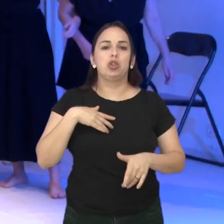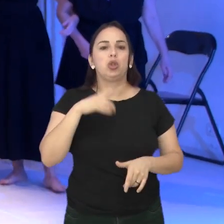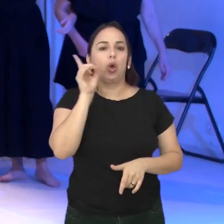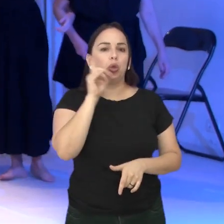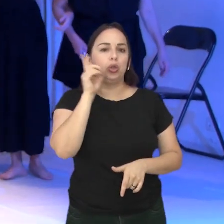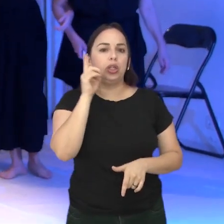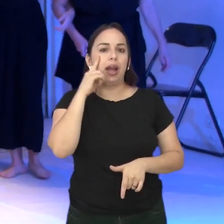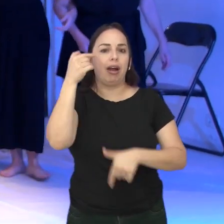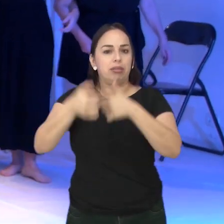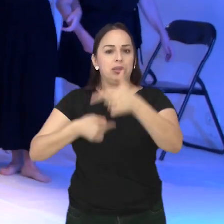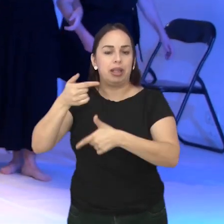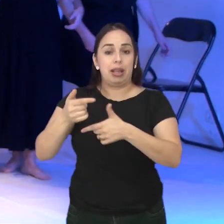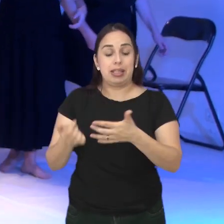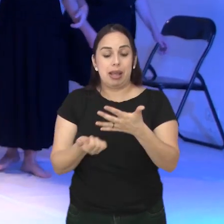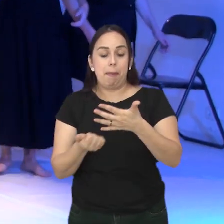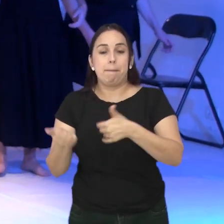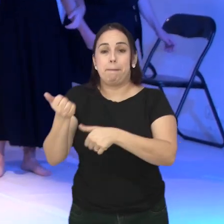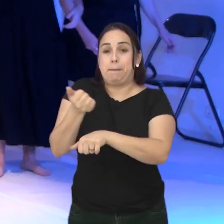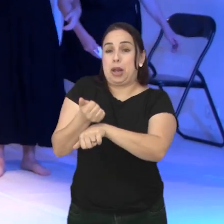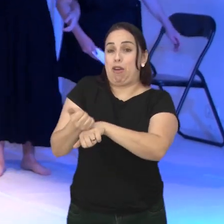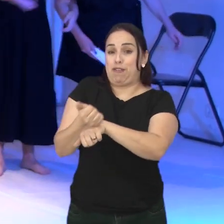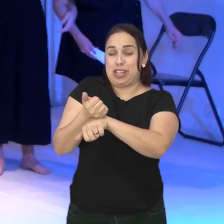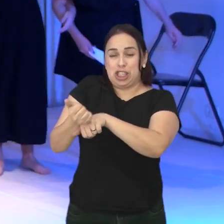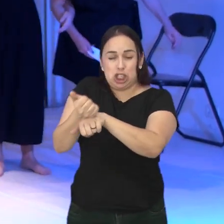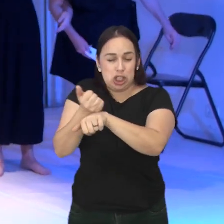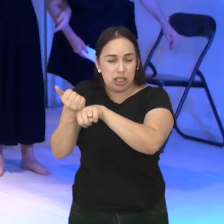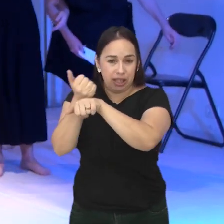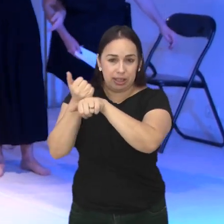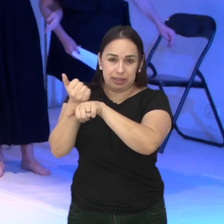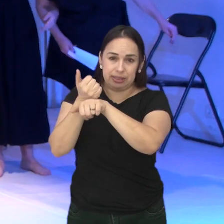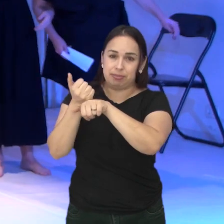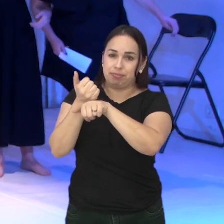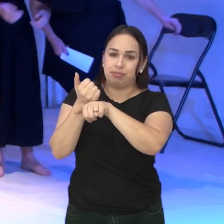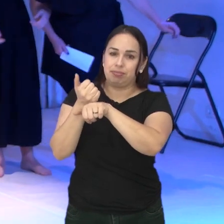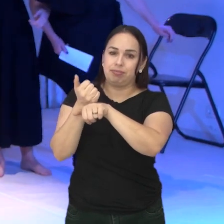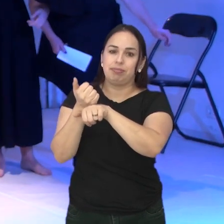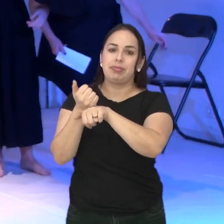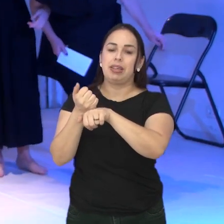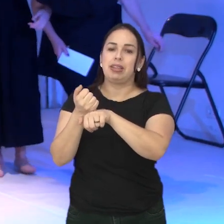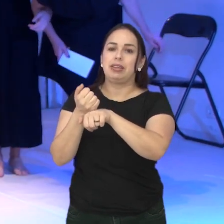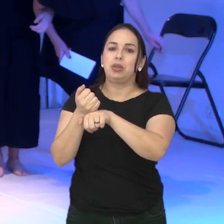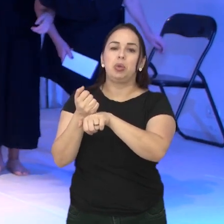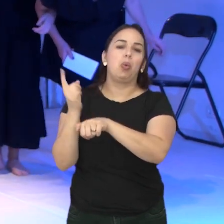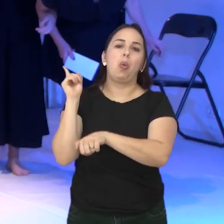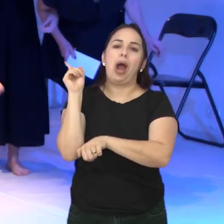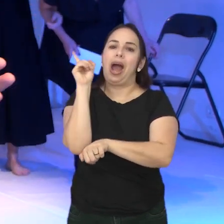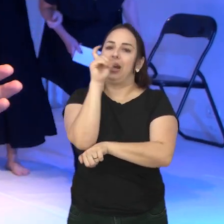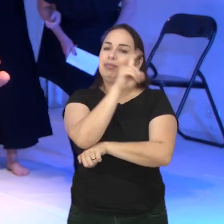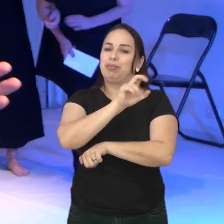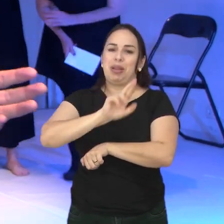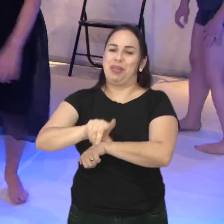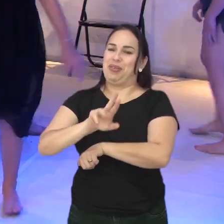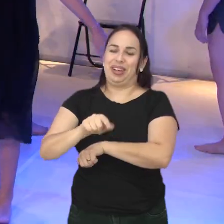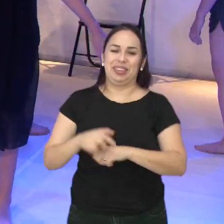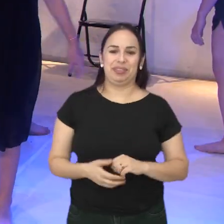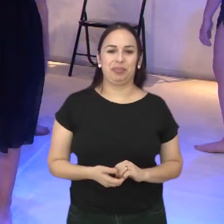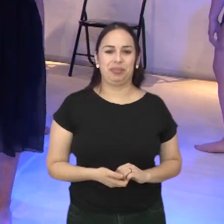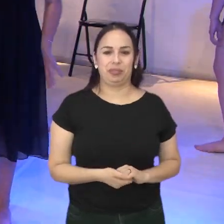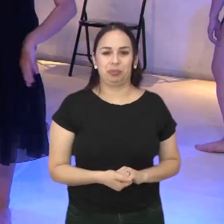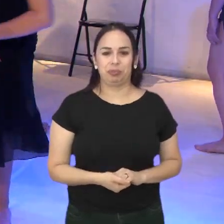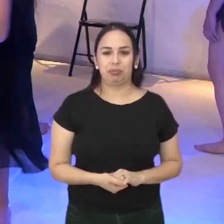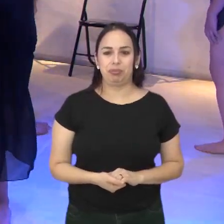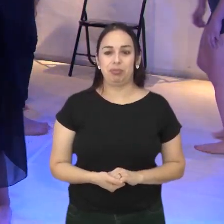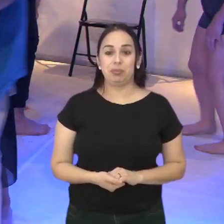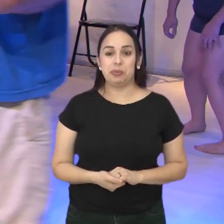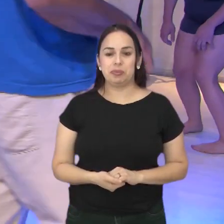dia exige um trabalho maior. Se profissionalizar, eu acho que é algo que não requer tanto dificuldade, não tem tanta dificuldade,